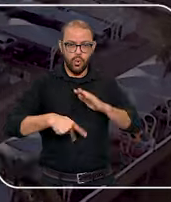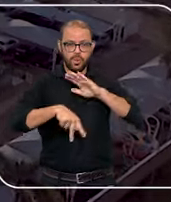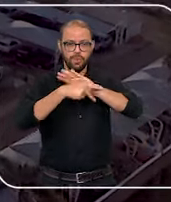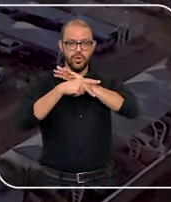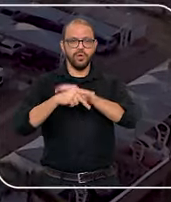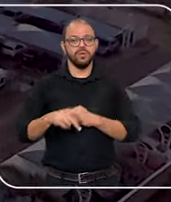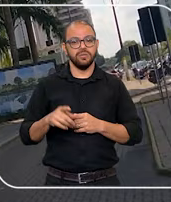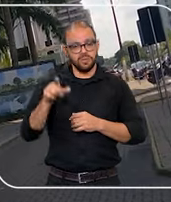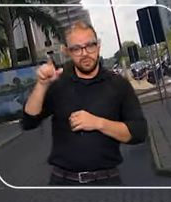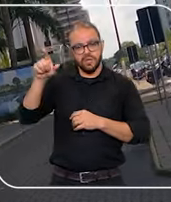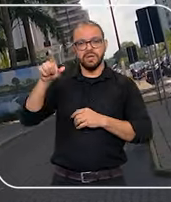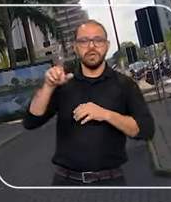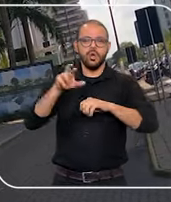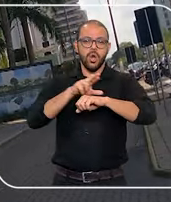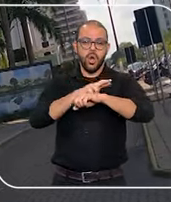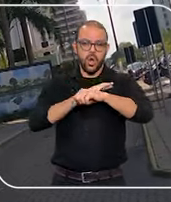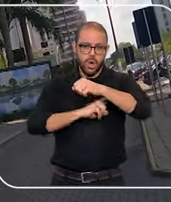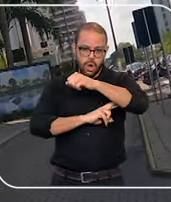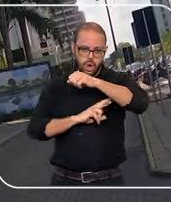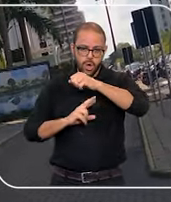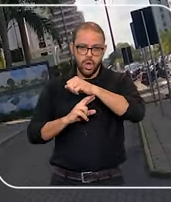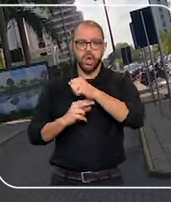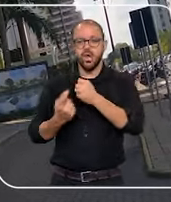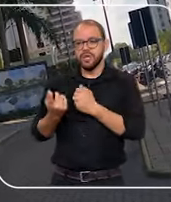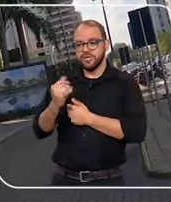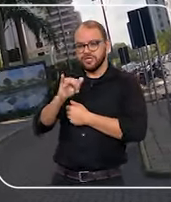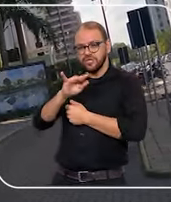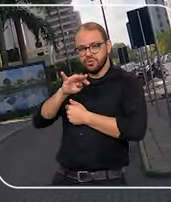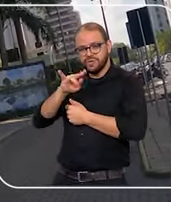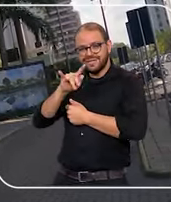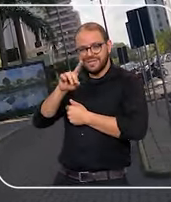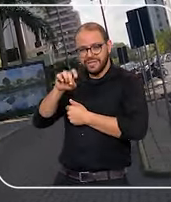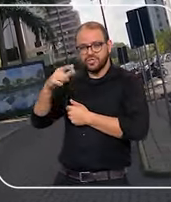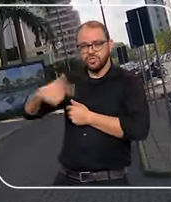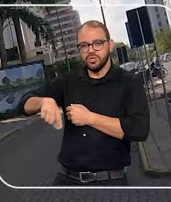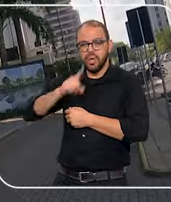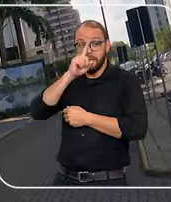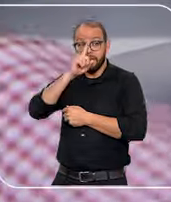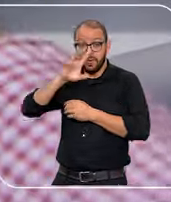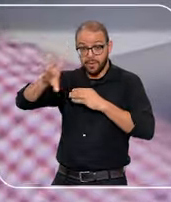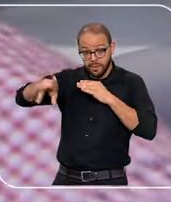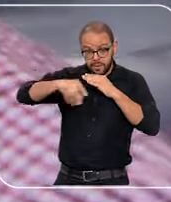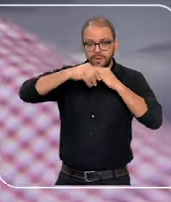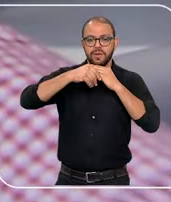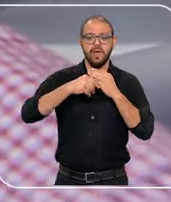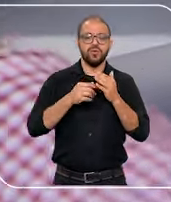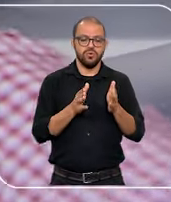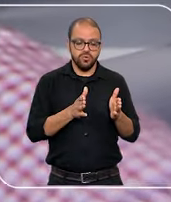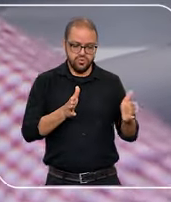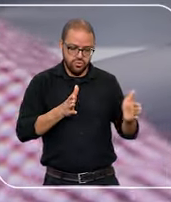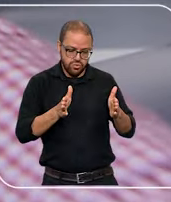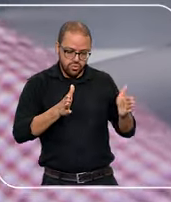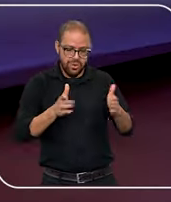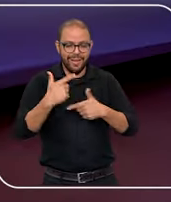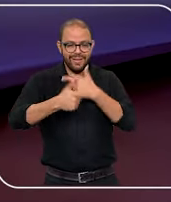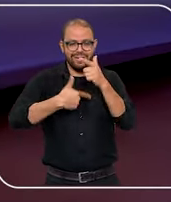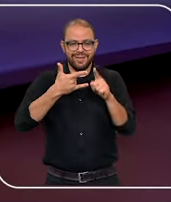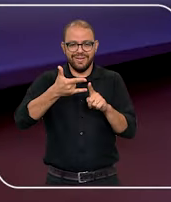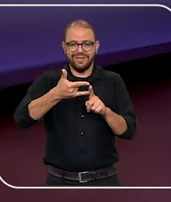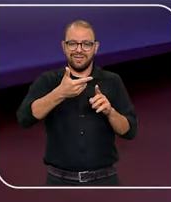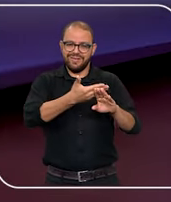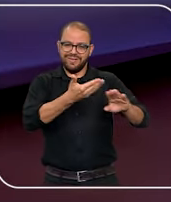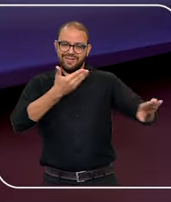de Justiça de Rondônia que buscavam receber os adicionais de insalubridade e periculosidade relativos ao período em que ficaram em regime